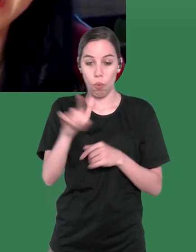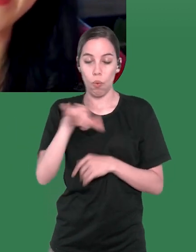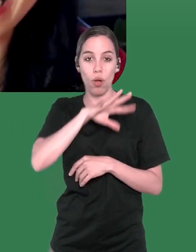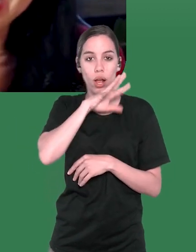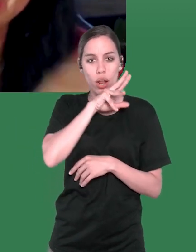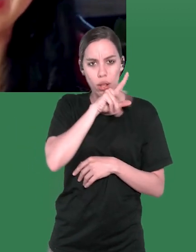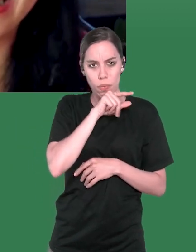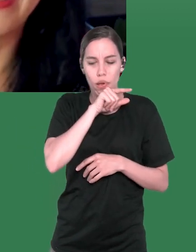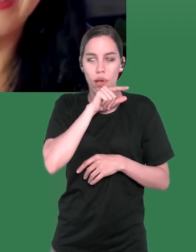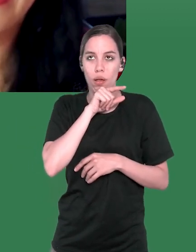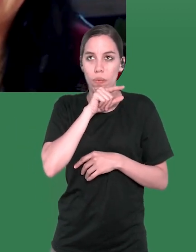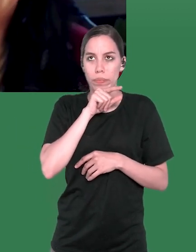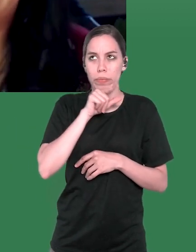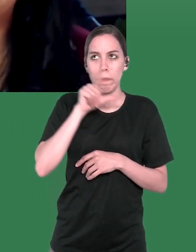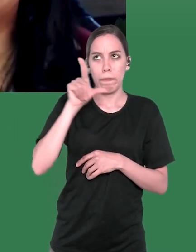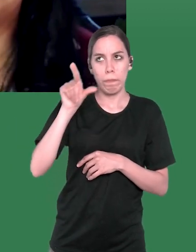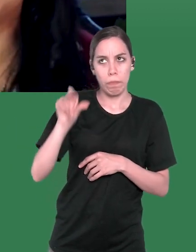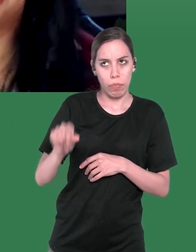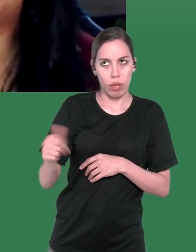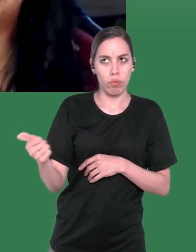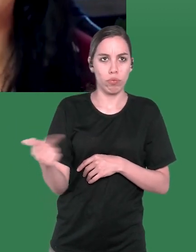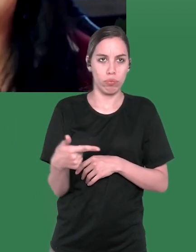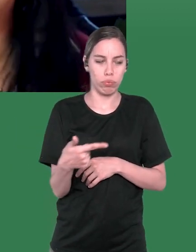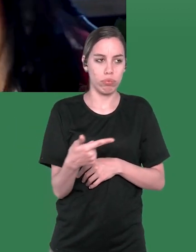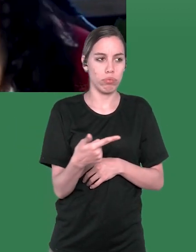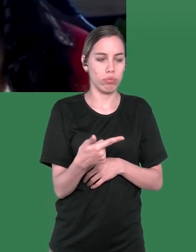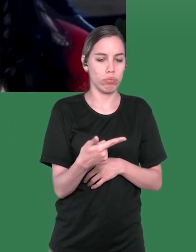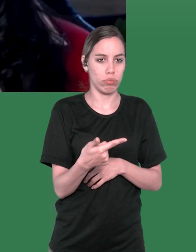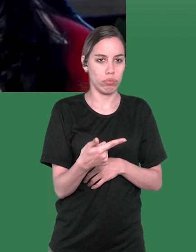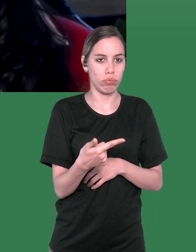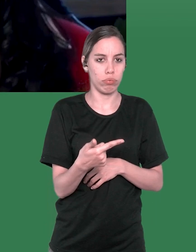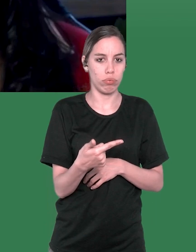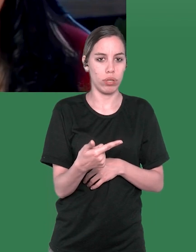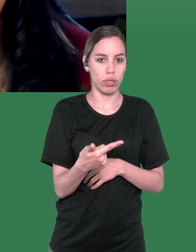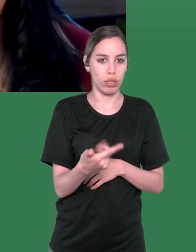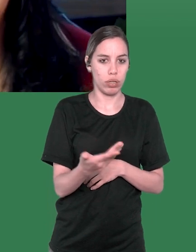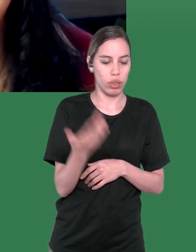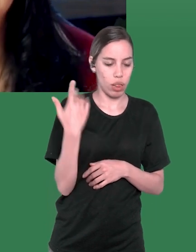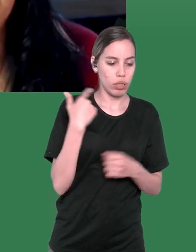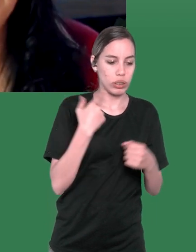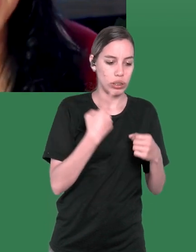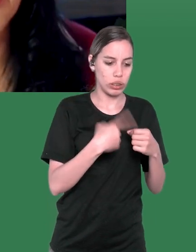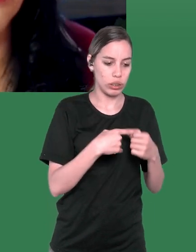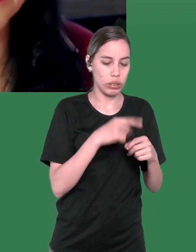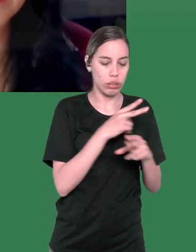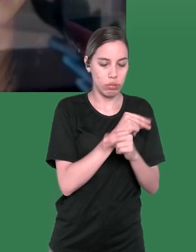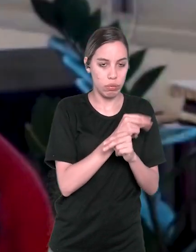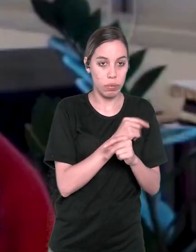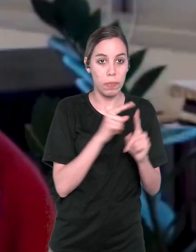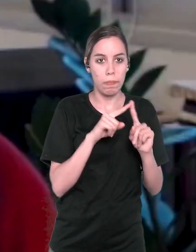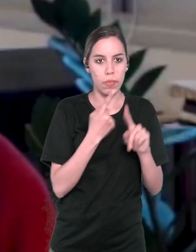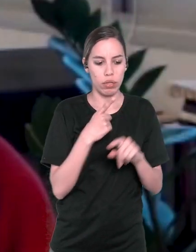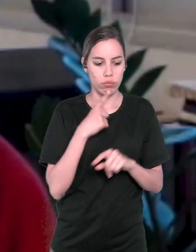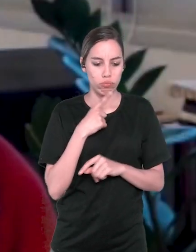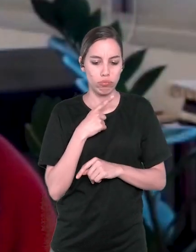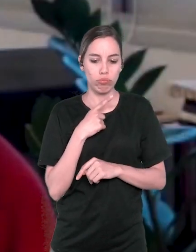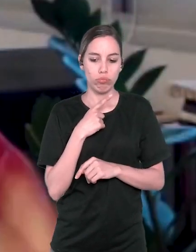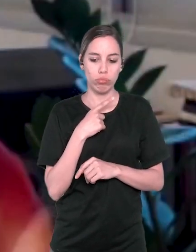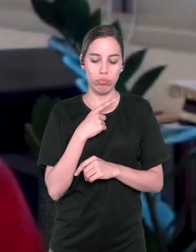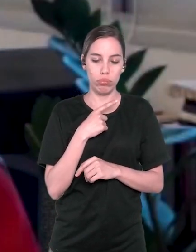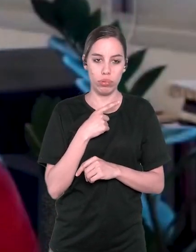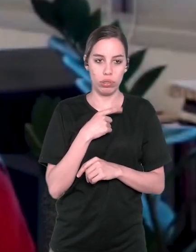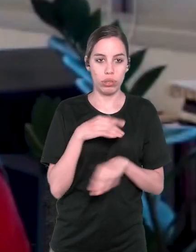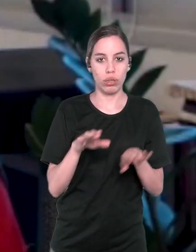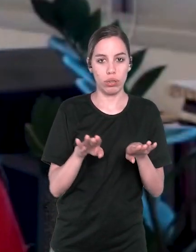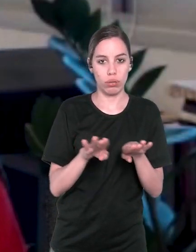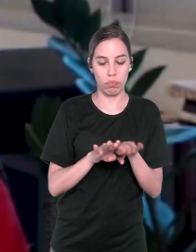menos intensidade do que, né, no interior de Minas, mas convivi com alguns cães, com alguns gatos,